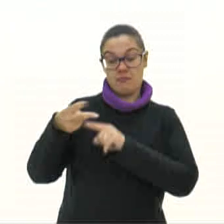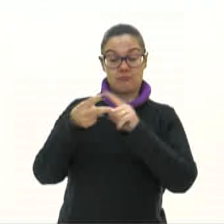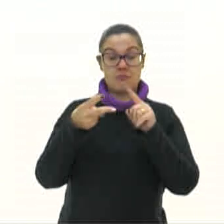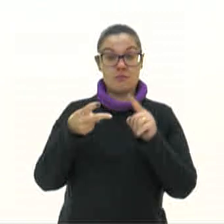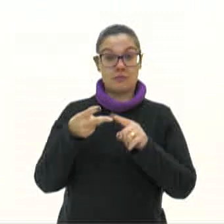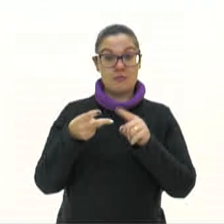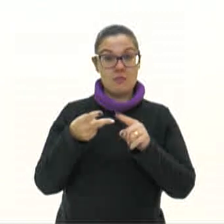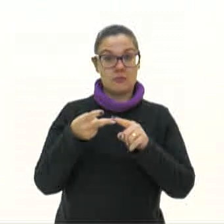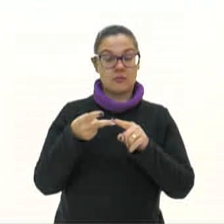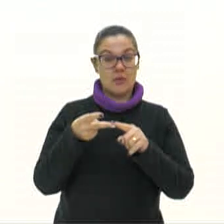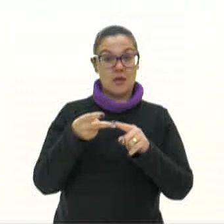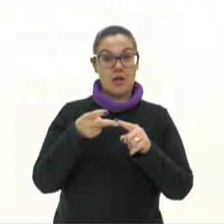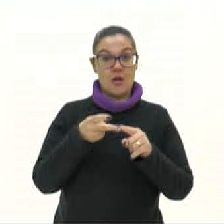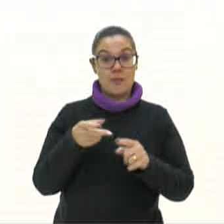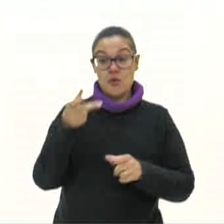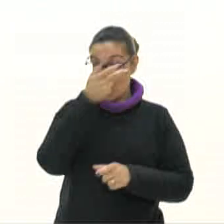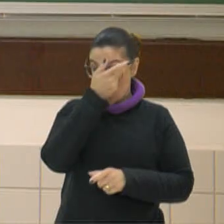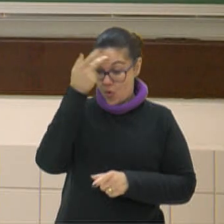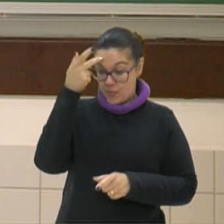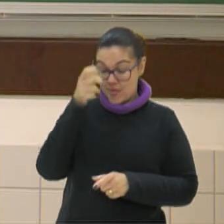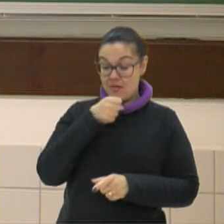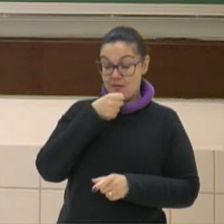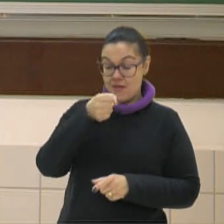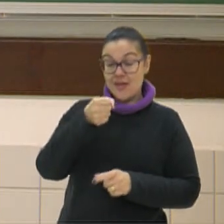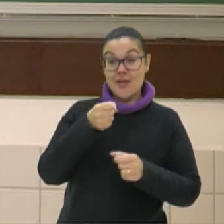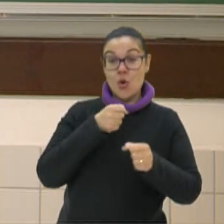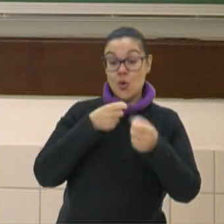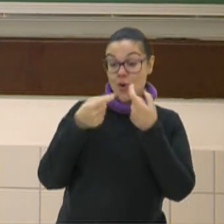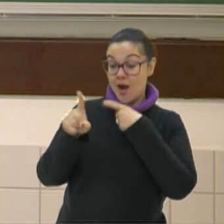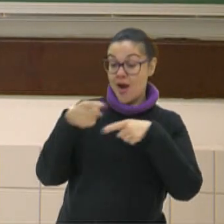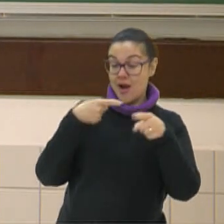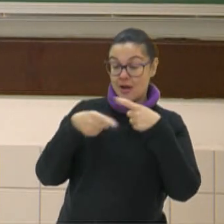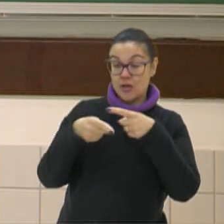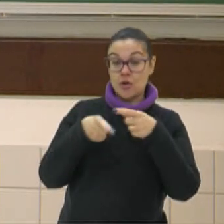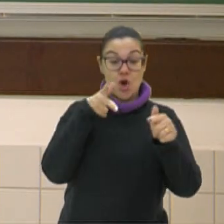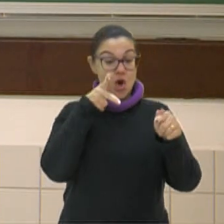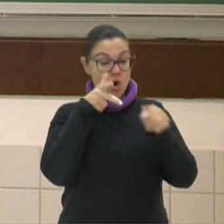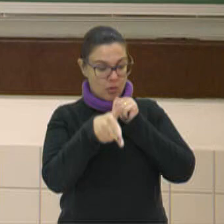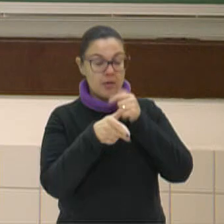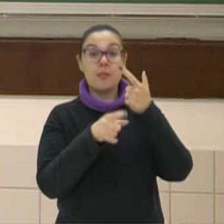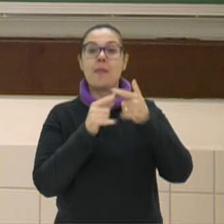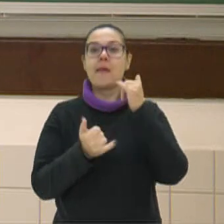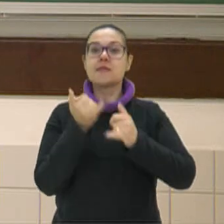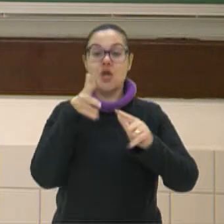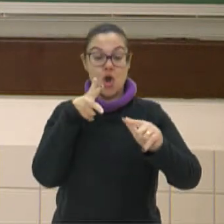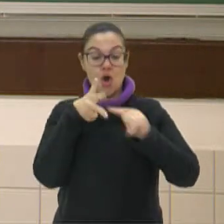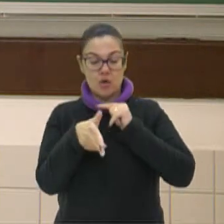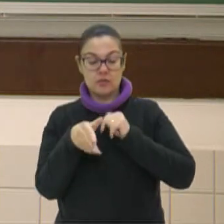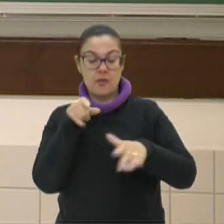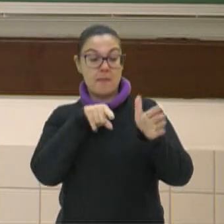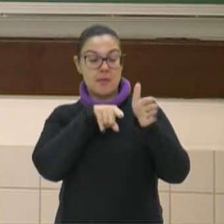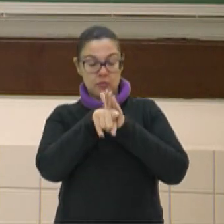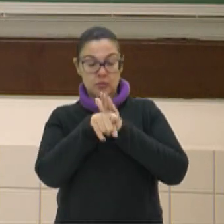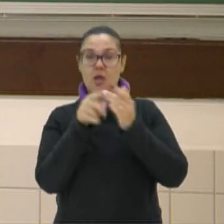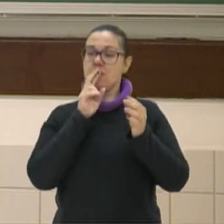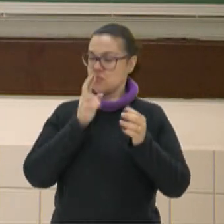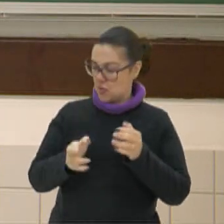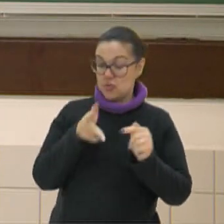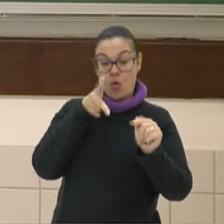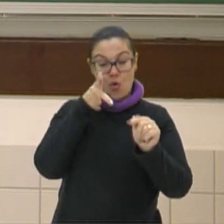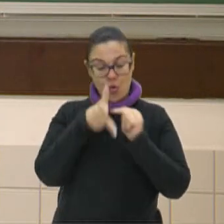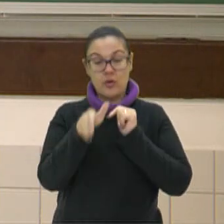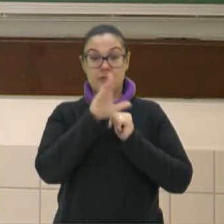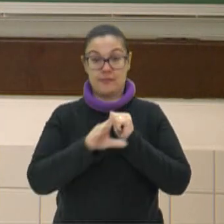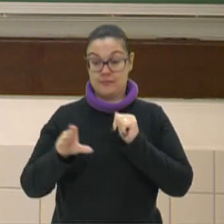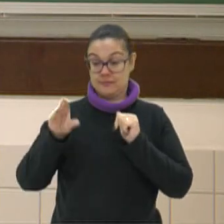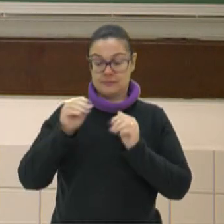o cantor interrompe o jornalista. As reticências muitas vezes são utilizadas para interromper a fala do outro, beleza? Para indicar que houve uma interrupção da